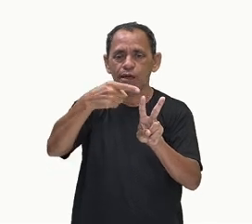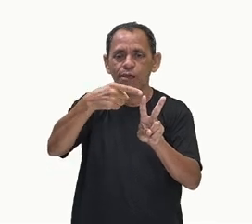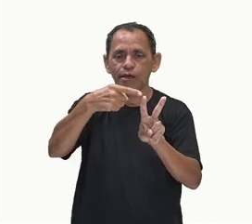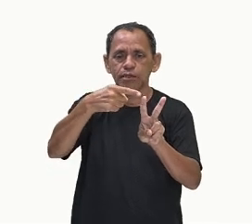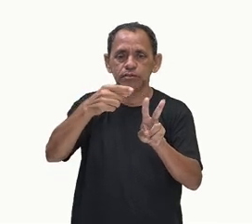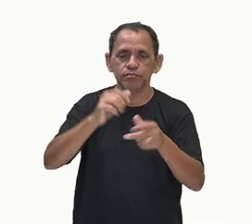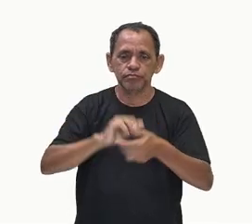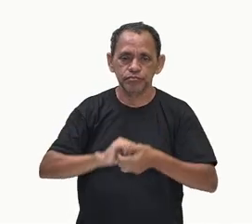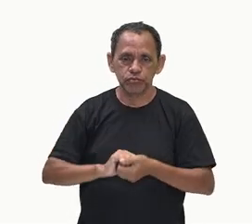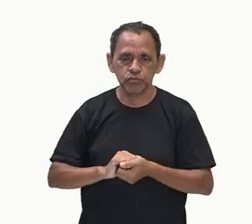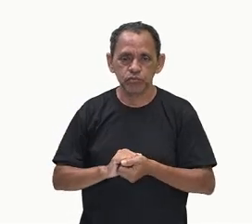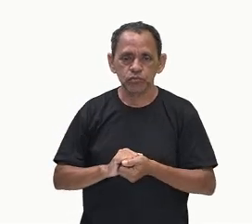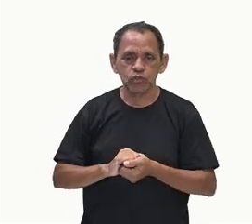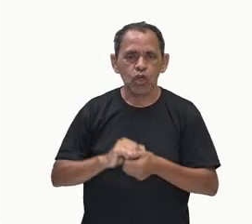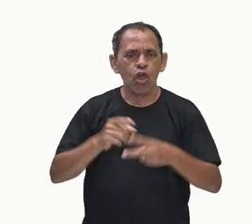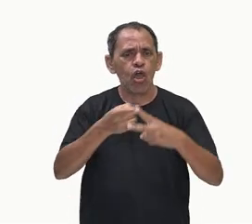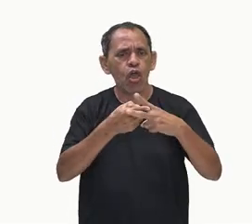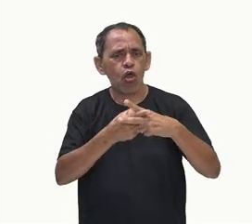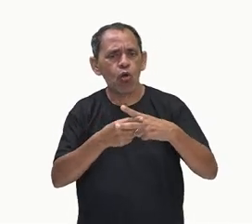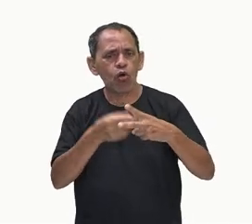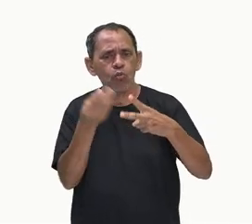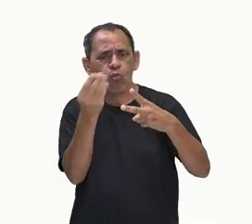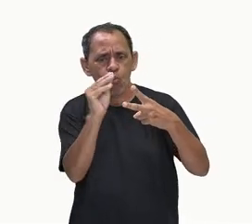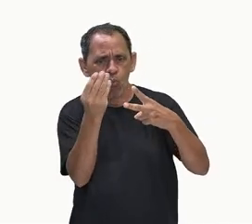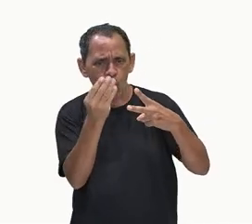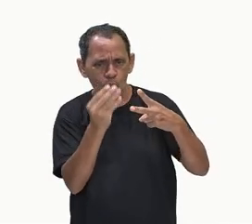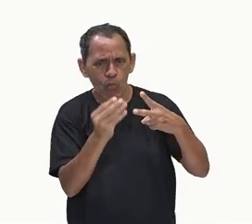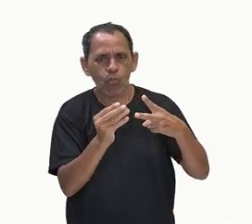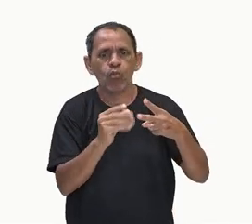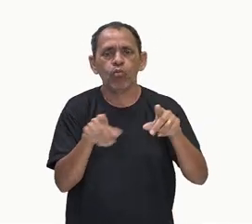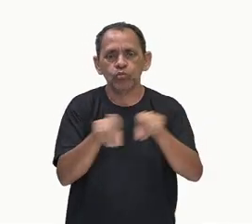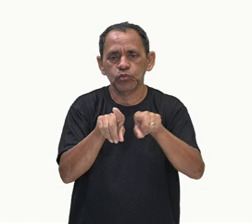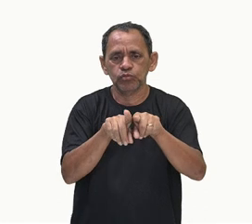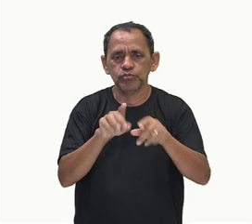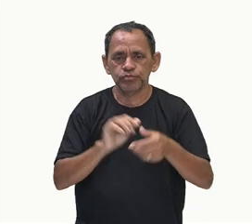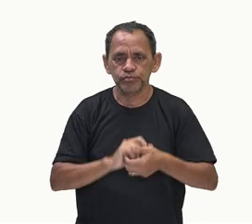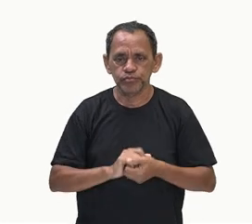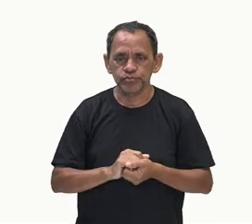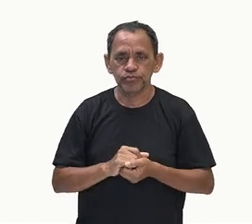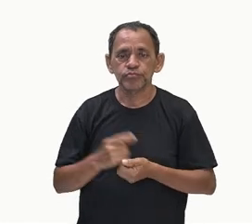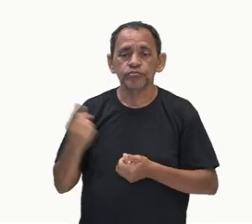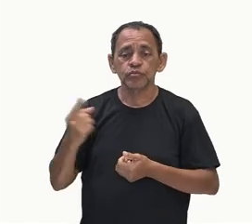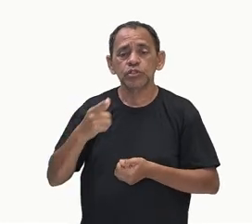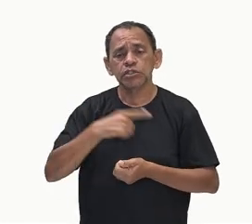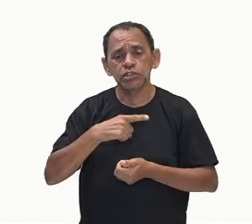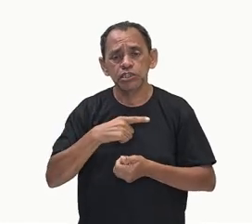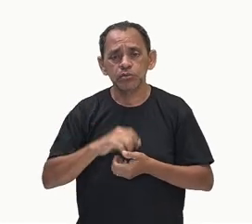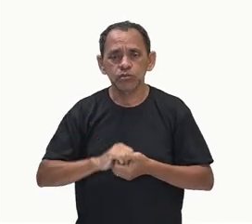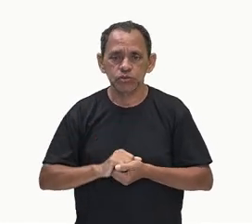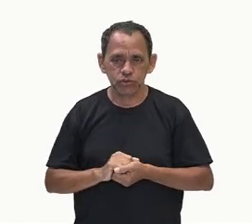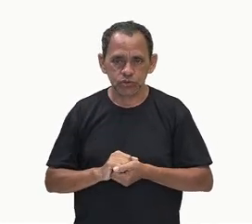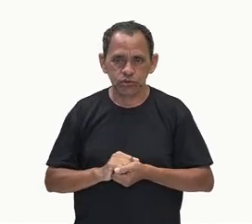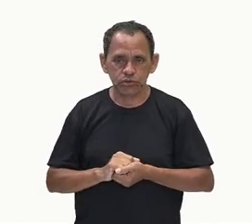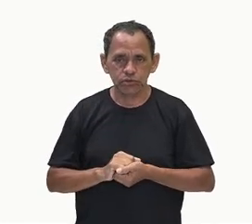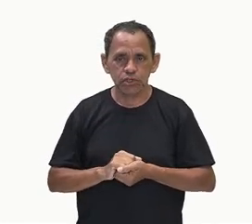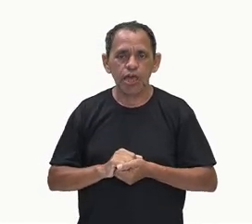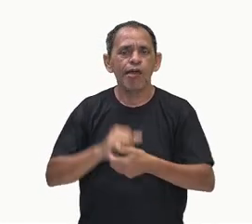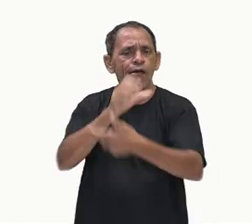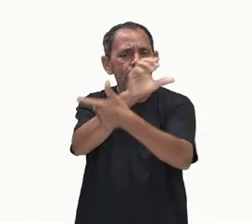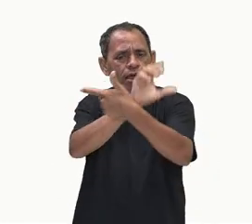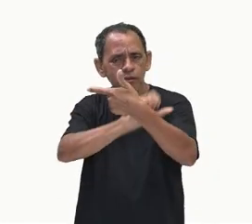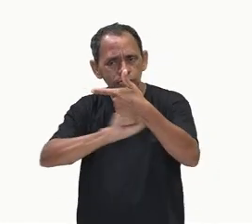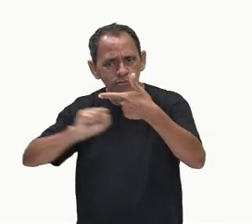ângulo que a gente vai fixar aqui então nós temos o seno de D O cateto oposto a